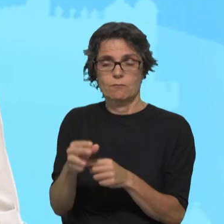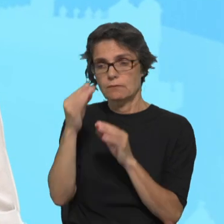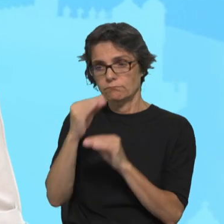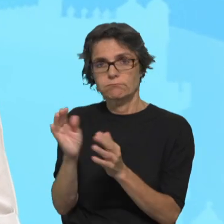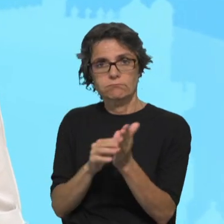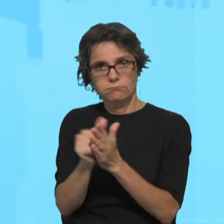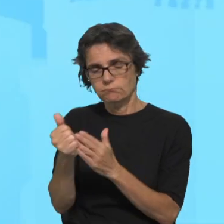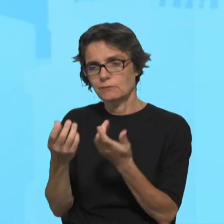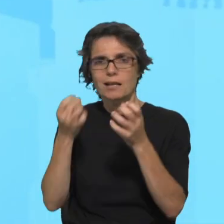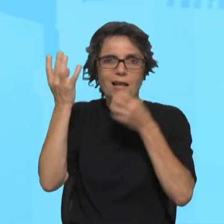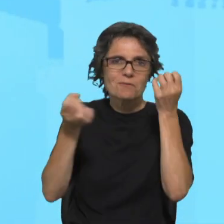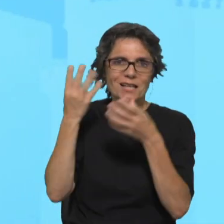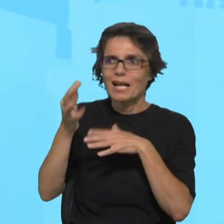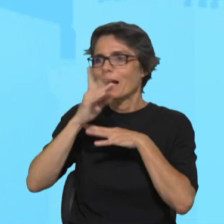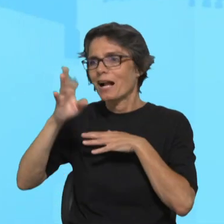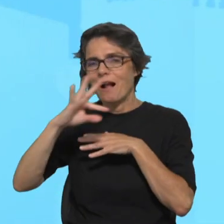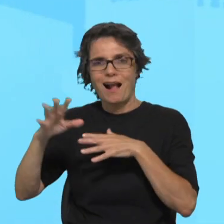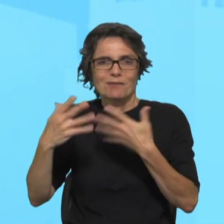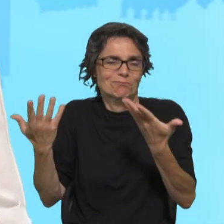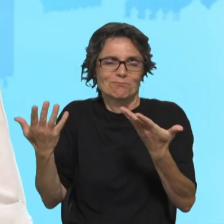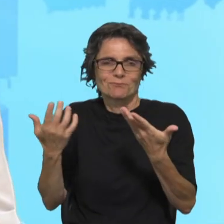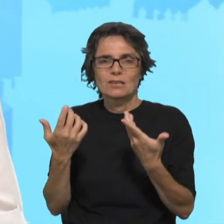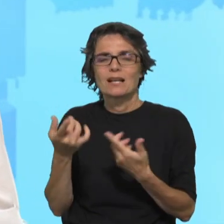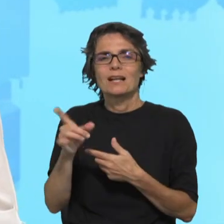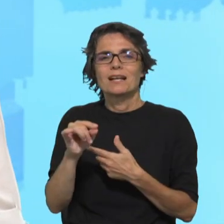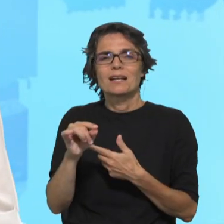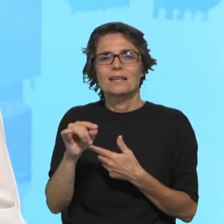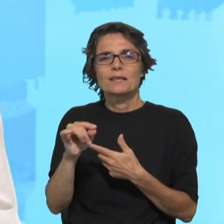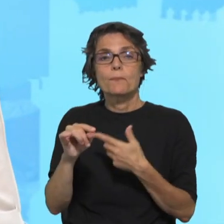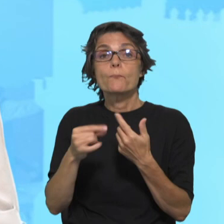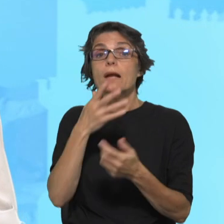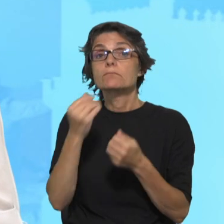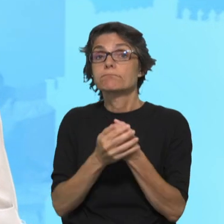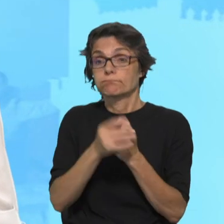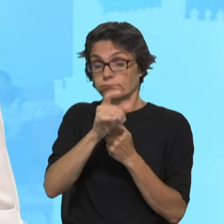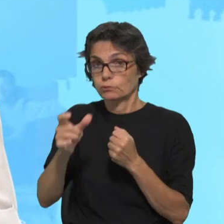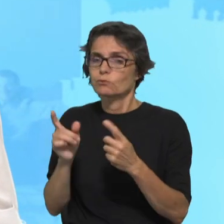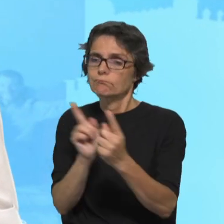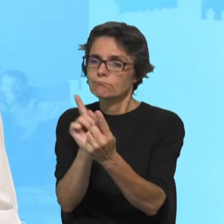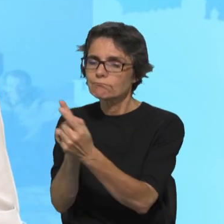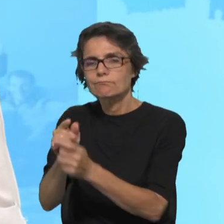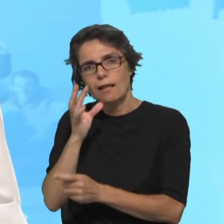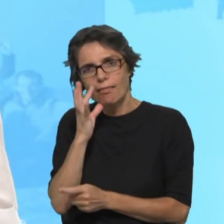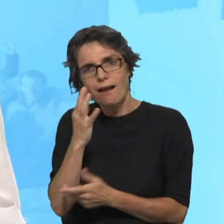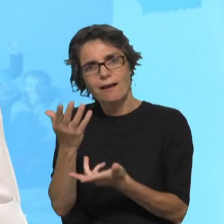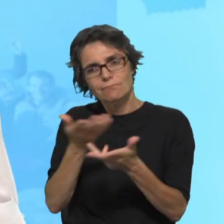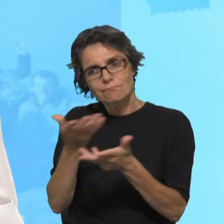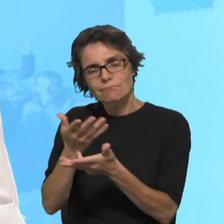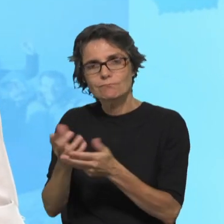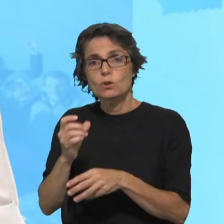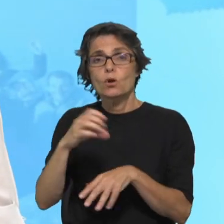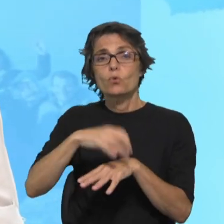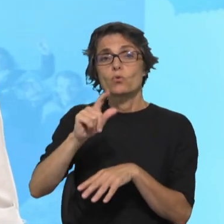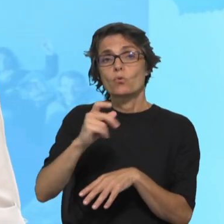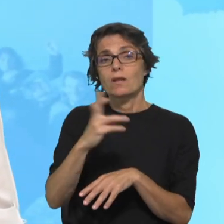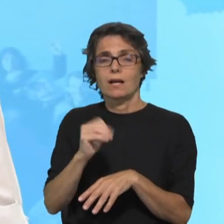catequeses, brincadeiras, canções, cânticos. Vamos também até aos idosos, estar um bocadinho com eles, passar a tarde, seja nos lares, centros de